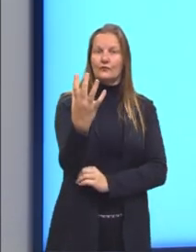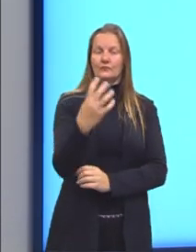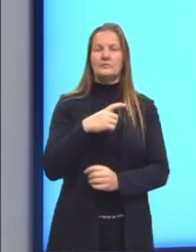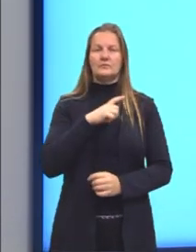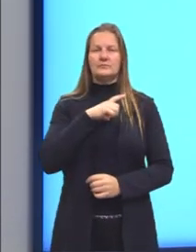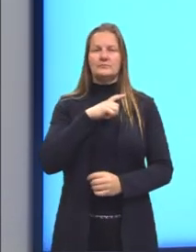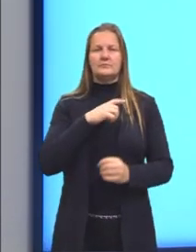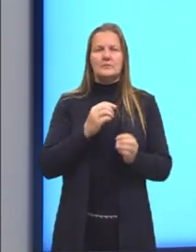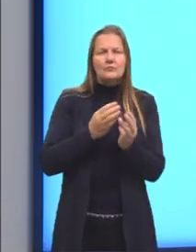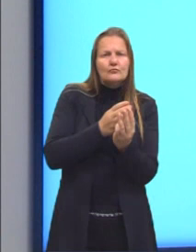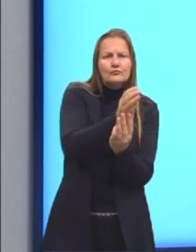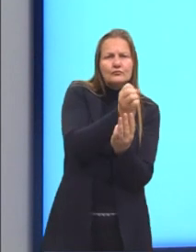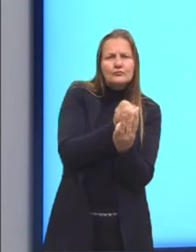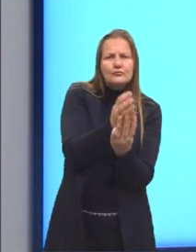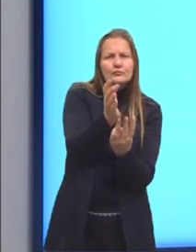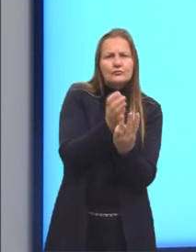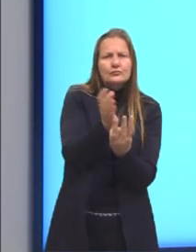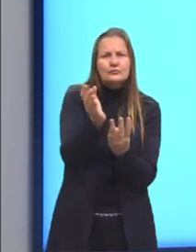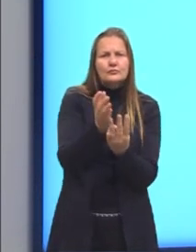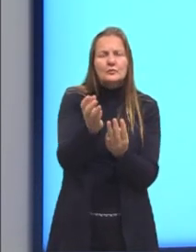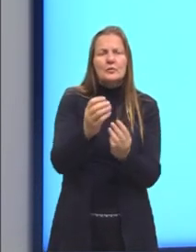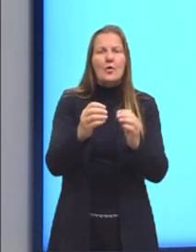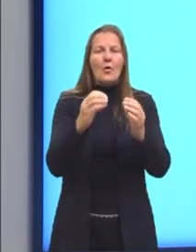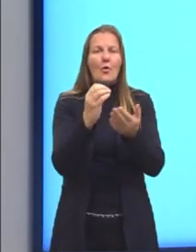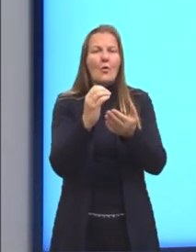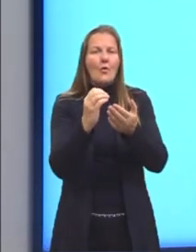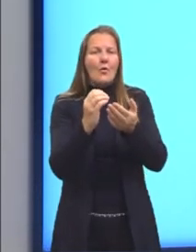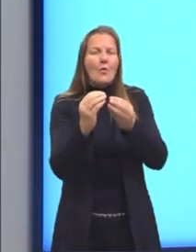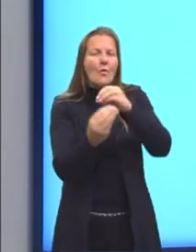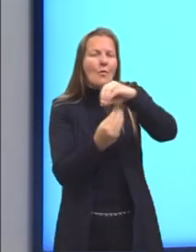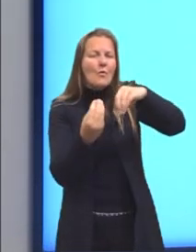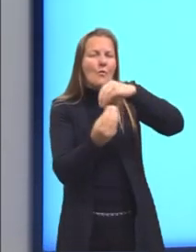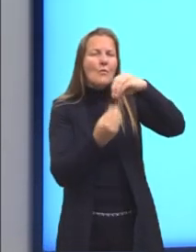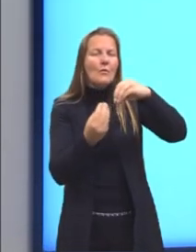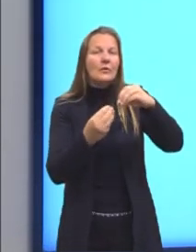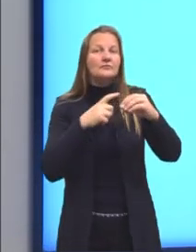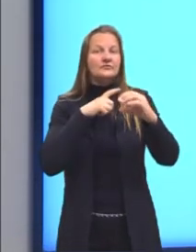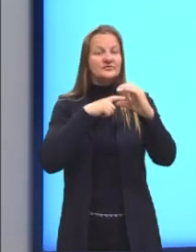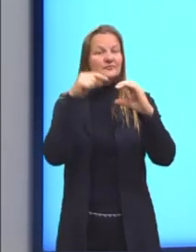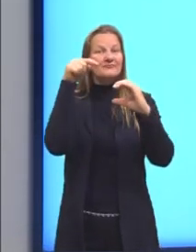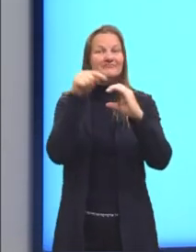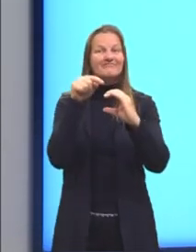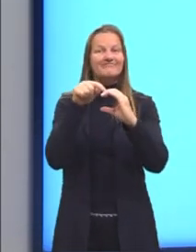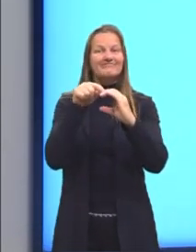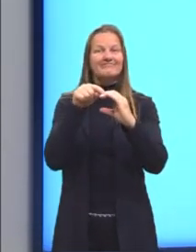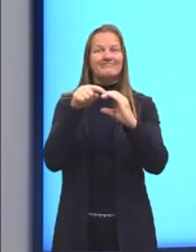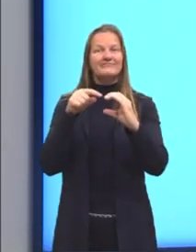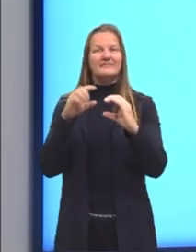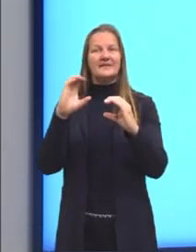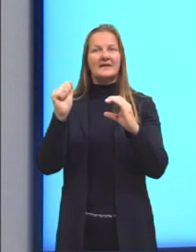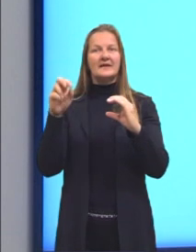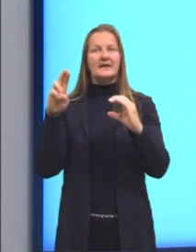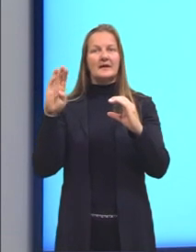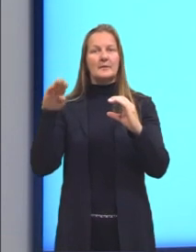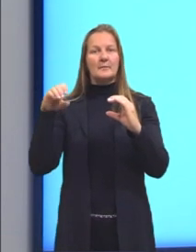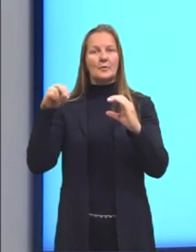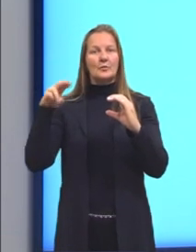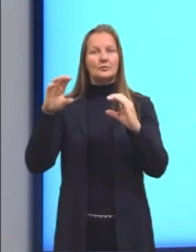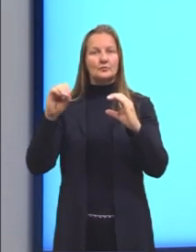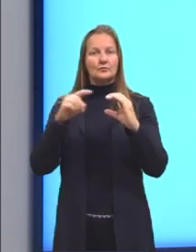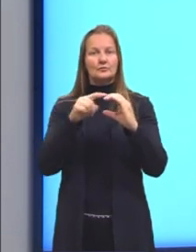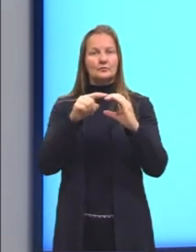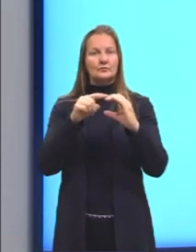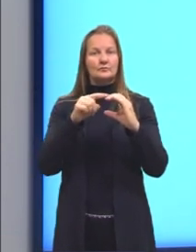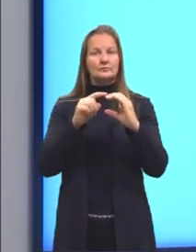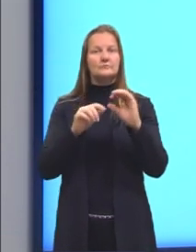a um ramo da química que estuda os compostos que continham carbono que contém carbono na sua estrutura na sua